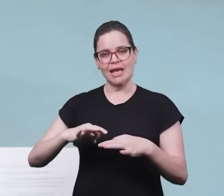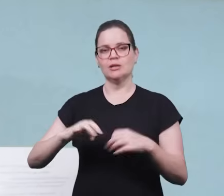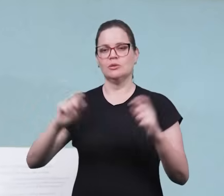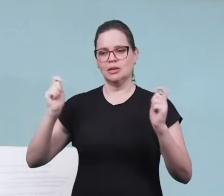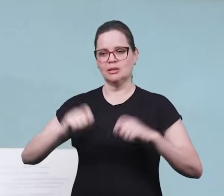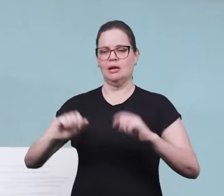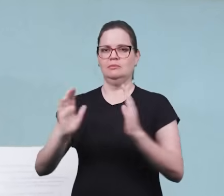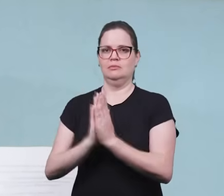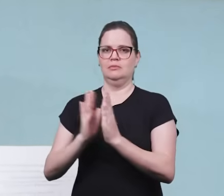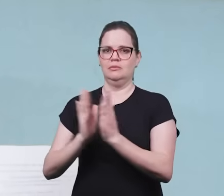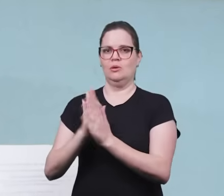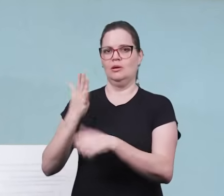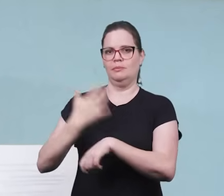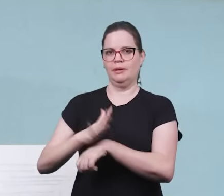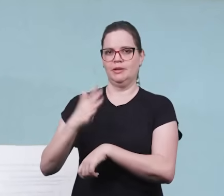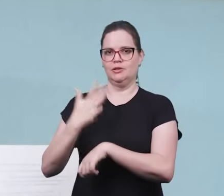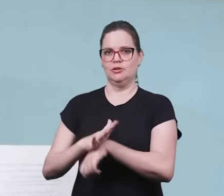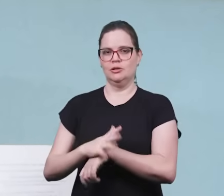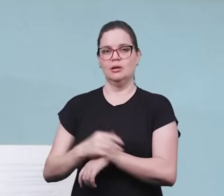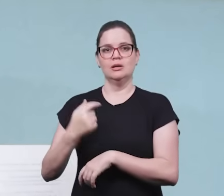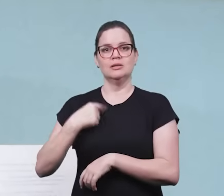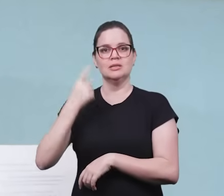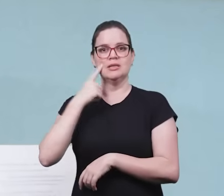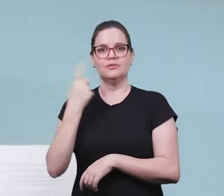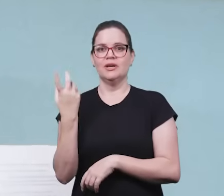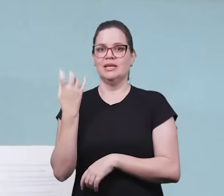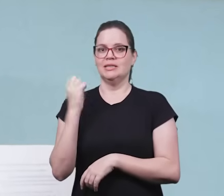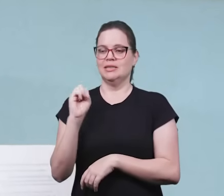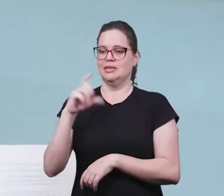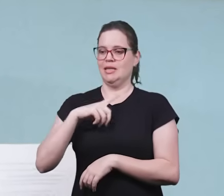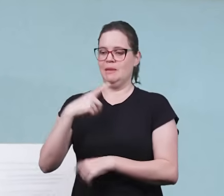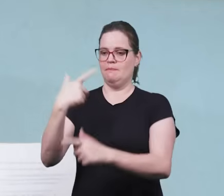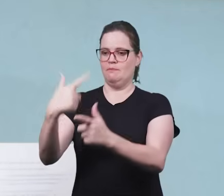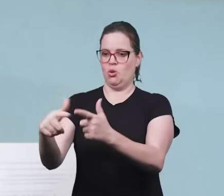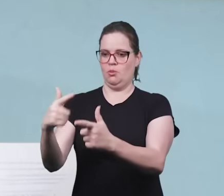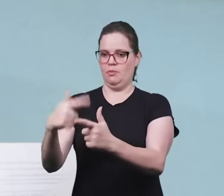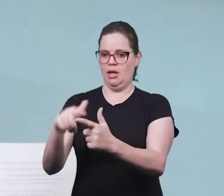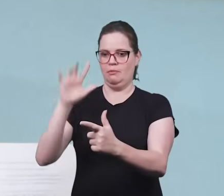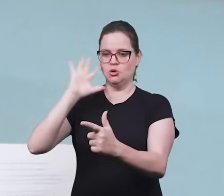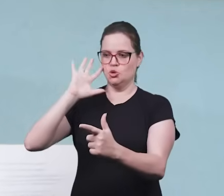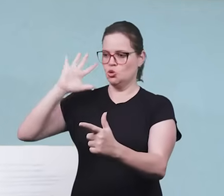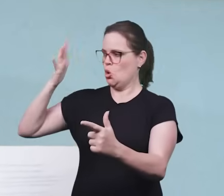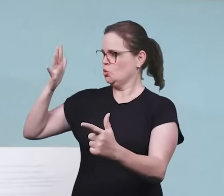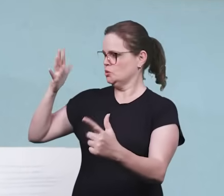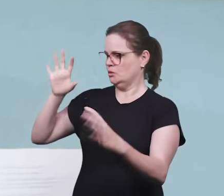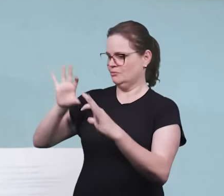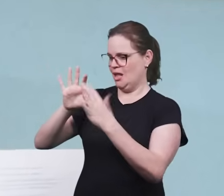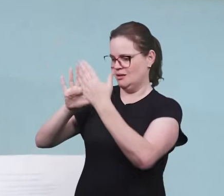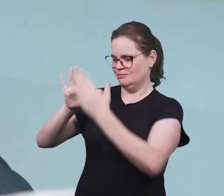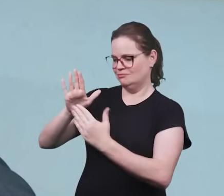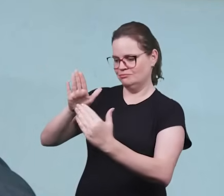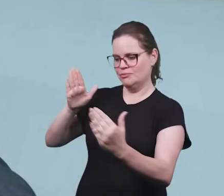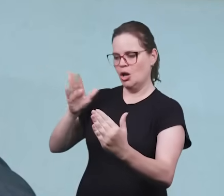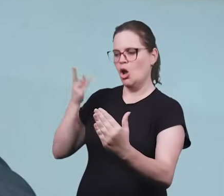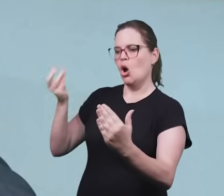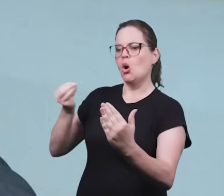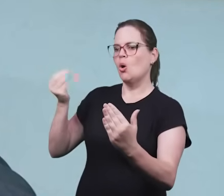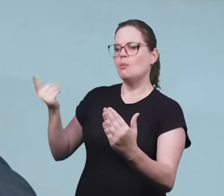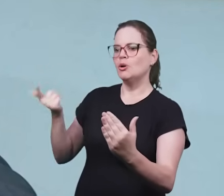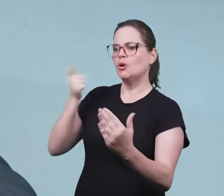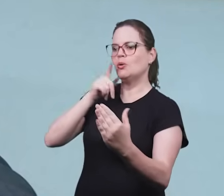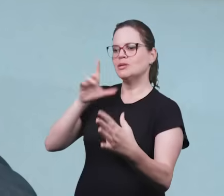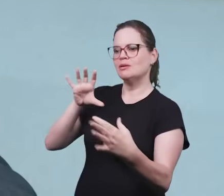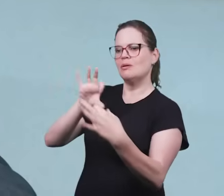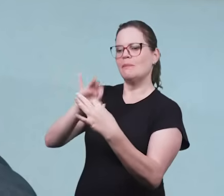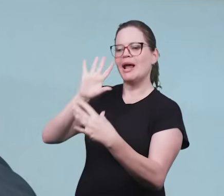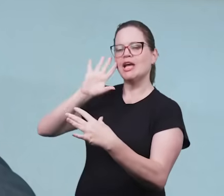finalizar, a distância entre um problema e a solução é a distância entre o joelho e o chão. Que